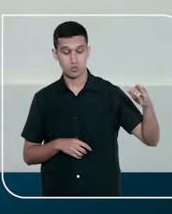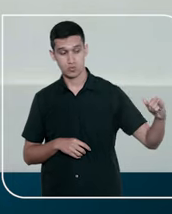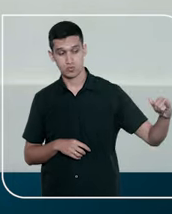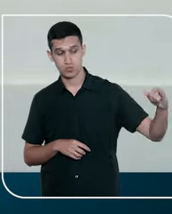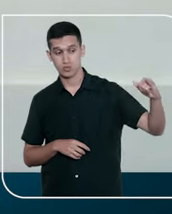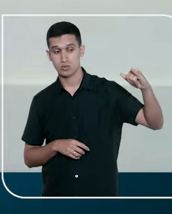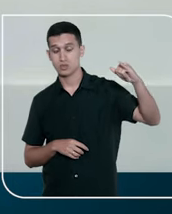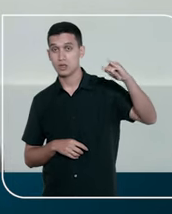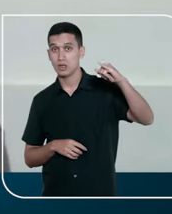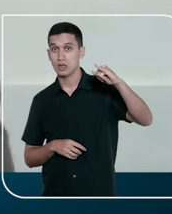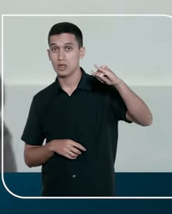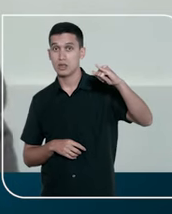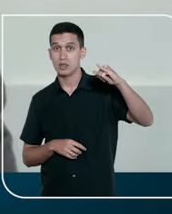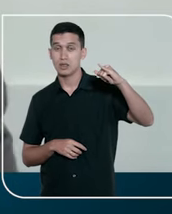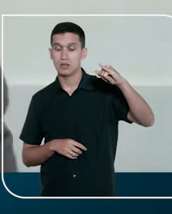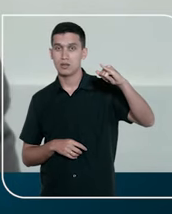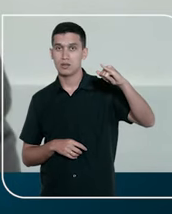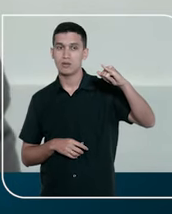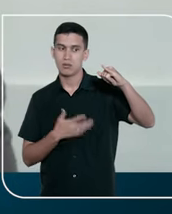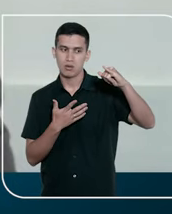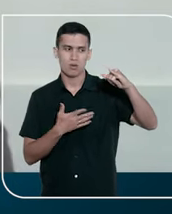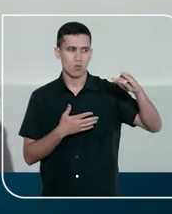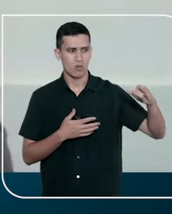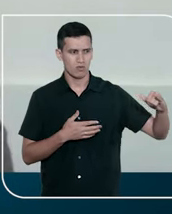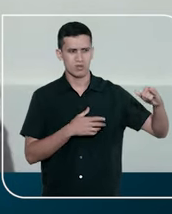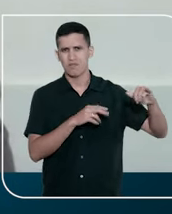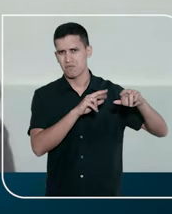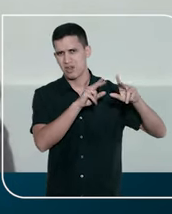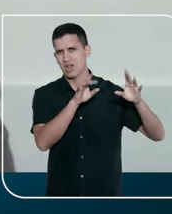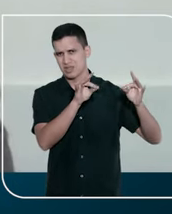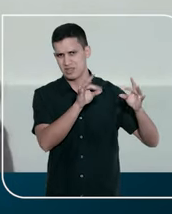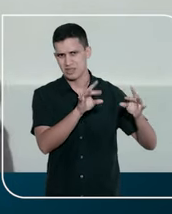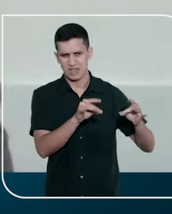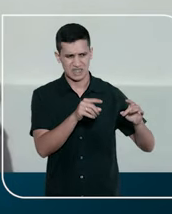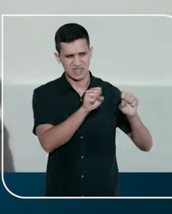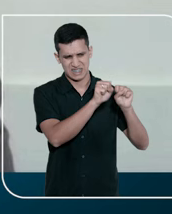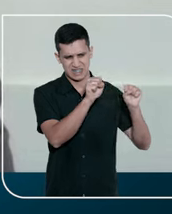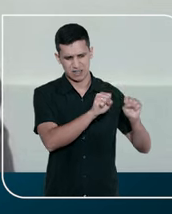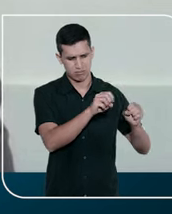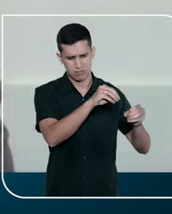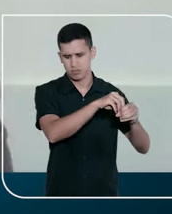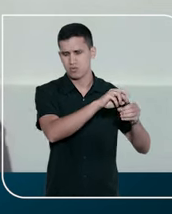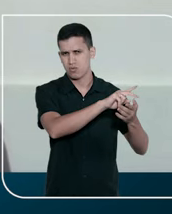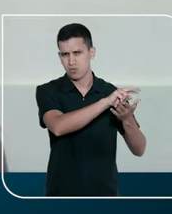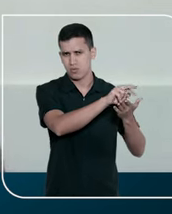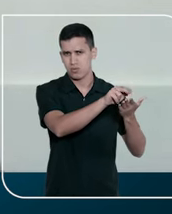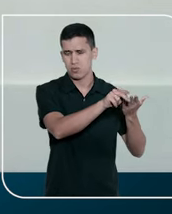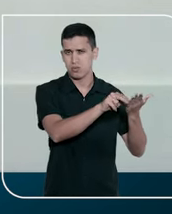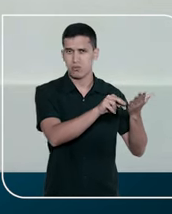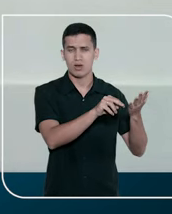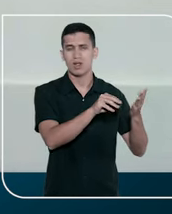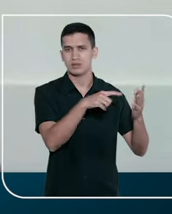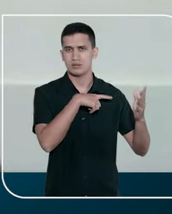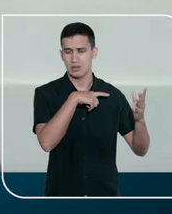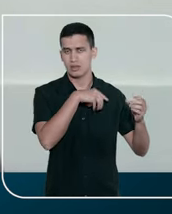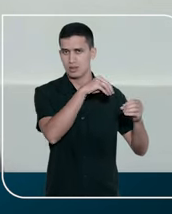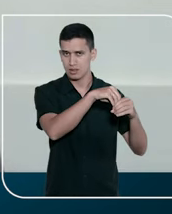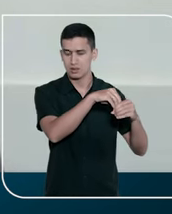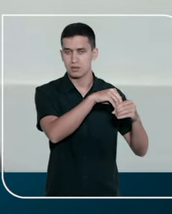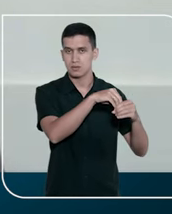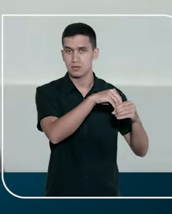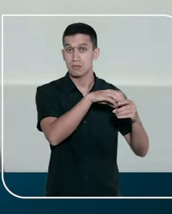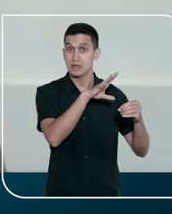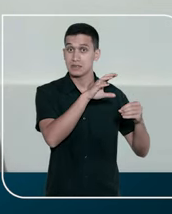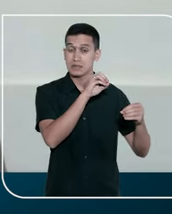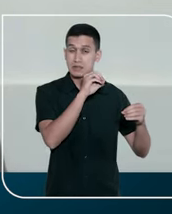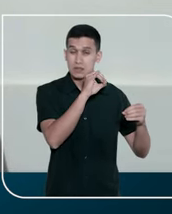com a menor possibilidade, o avião tem muitas redundâncias, e todo o sistema, todo o processo, ele é redundante de várias formas. Mas se